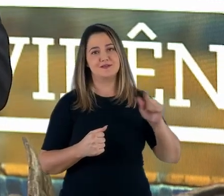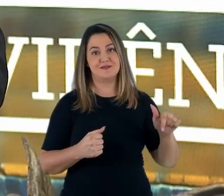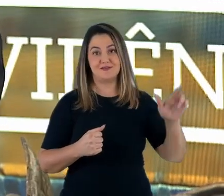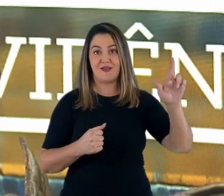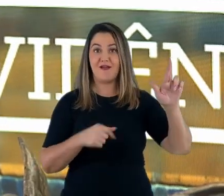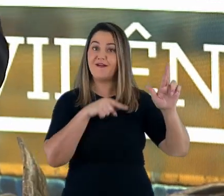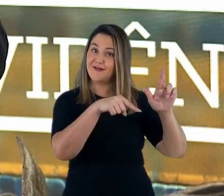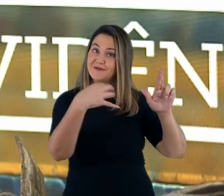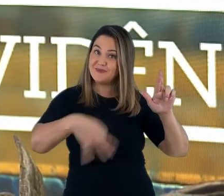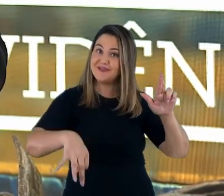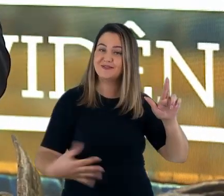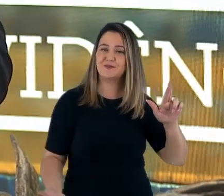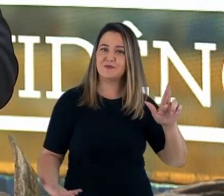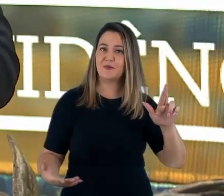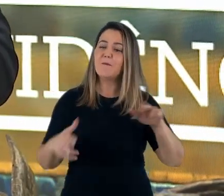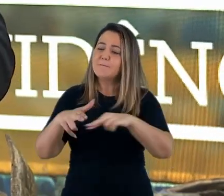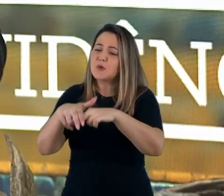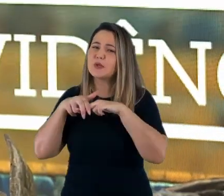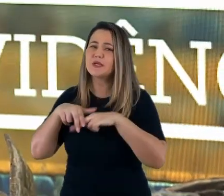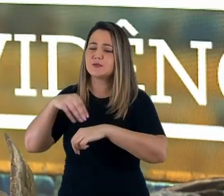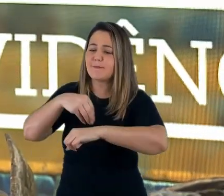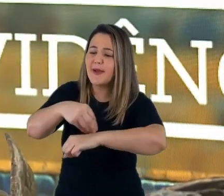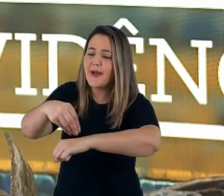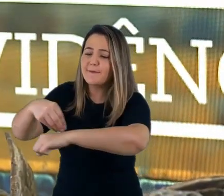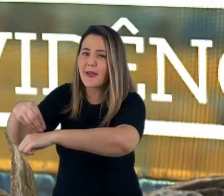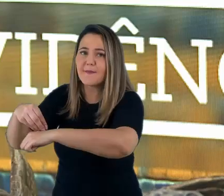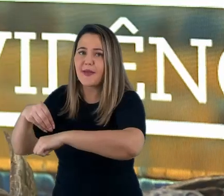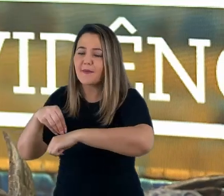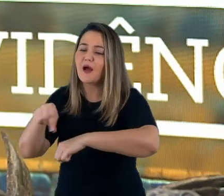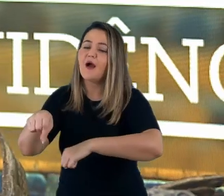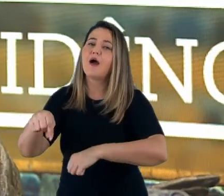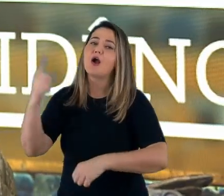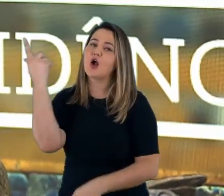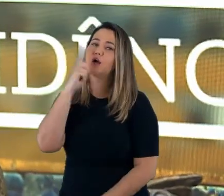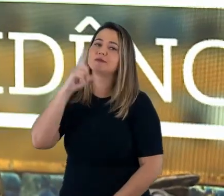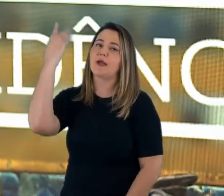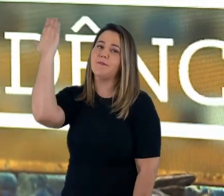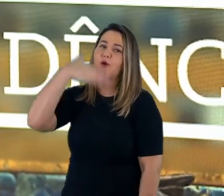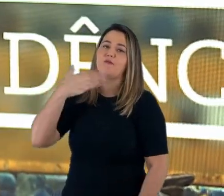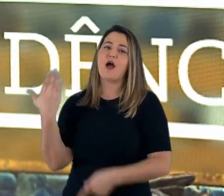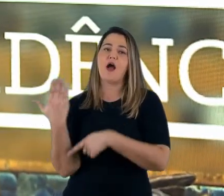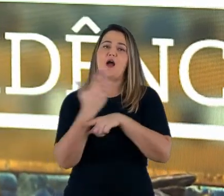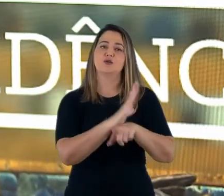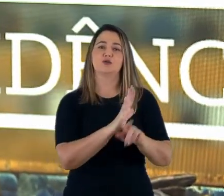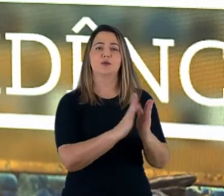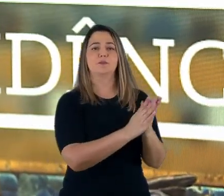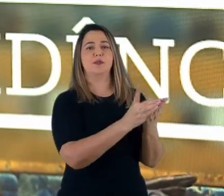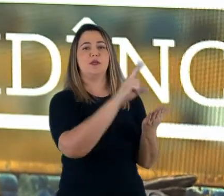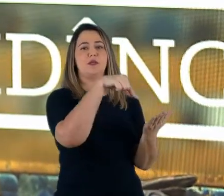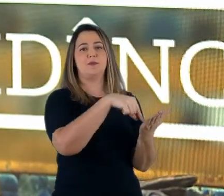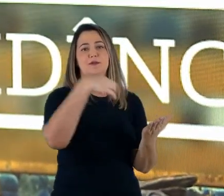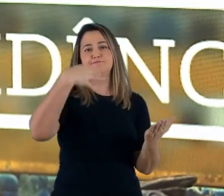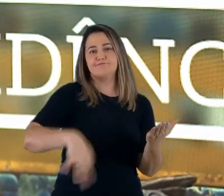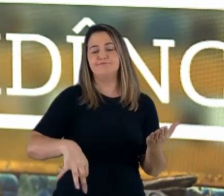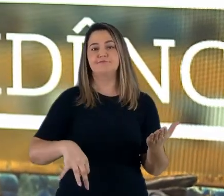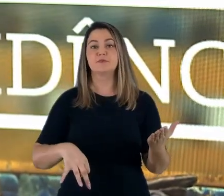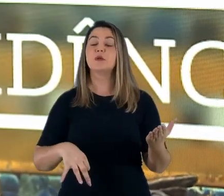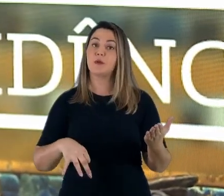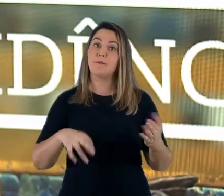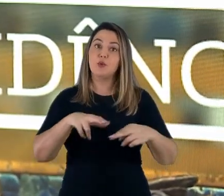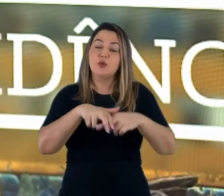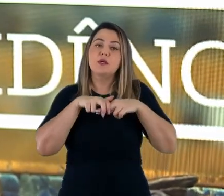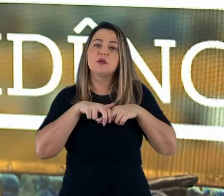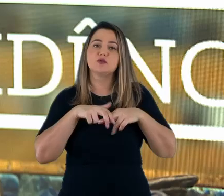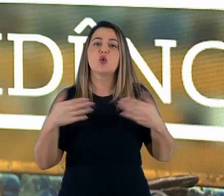golpe na dúvida ou no ceticismo que alguns tinham em relação à historicidade do texto bíblico. E de qualquer modo,